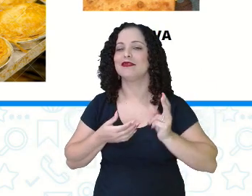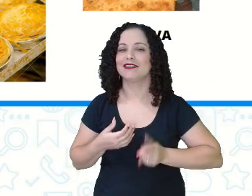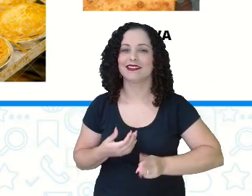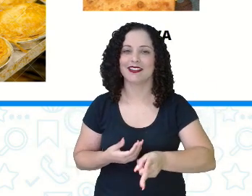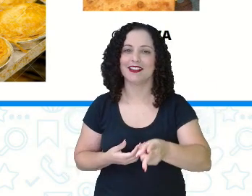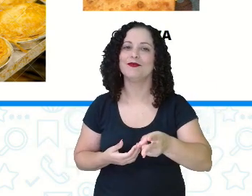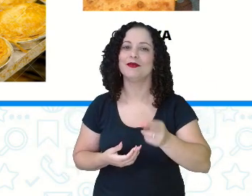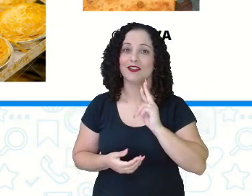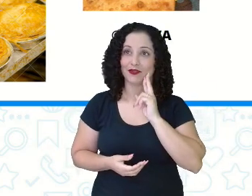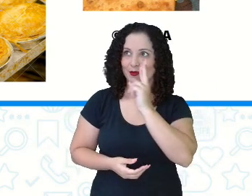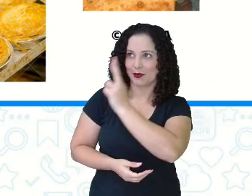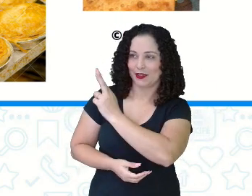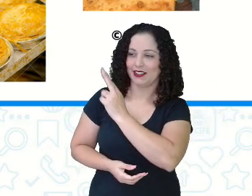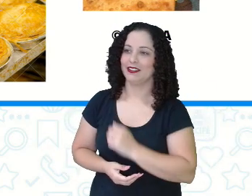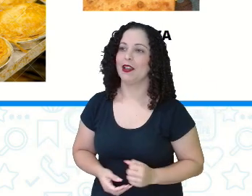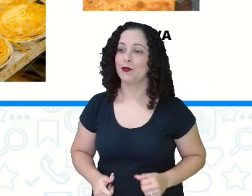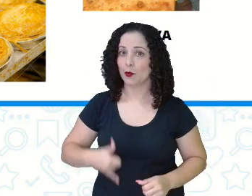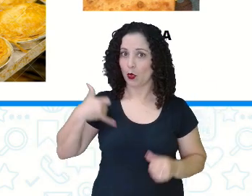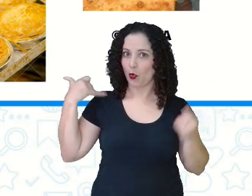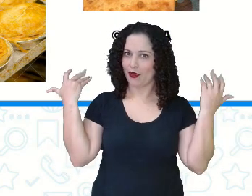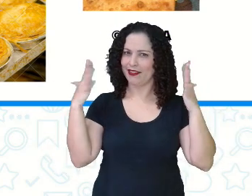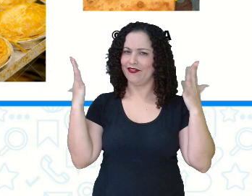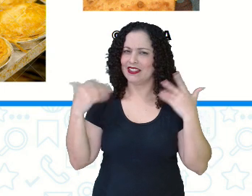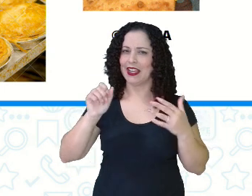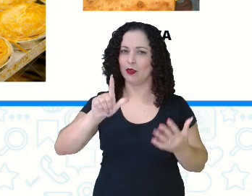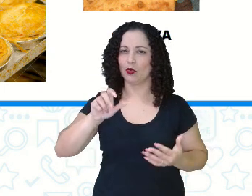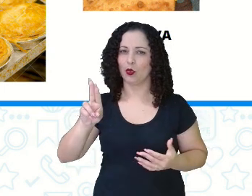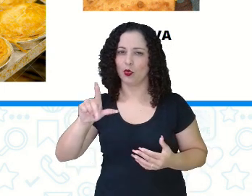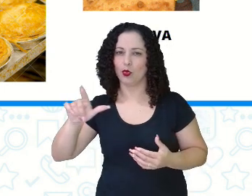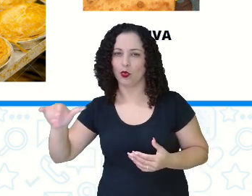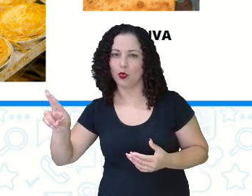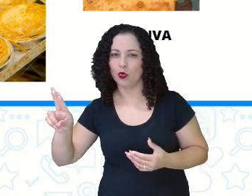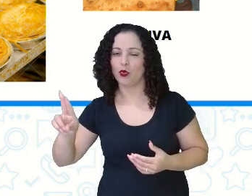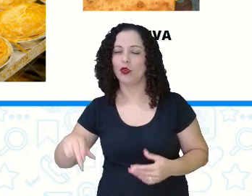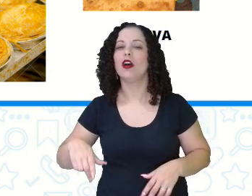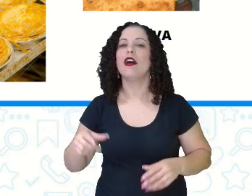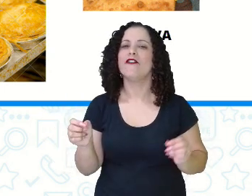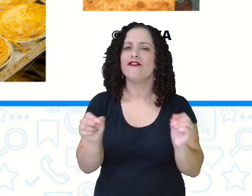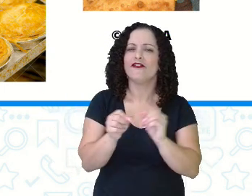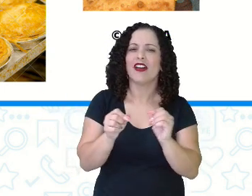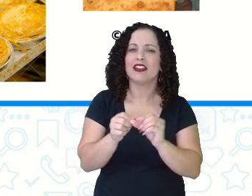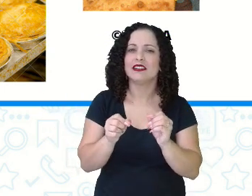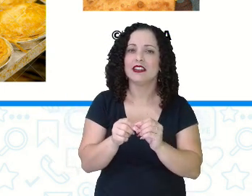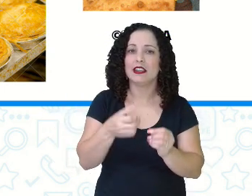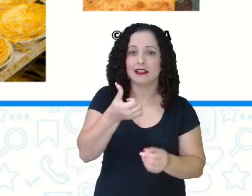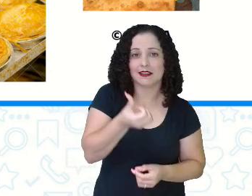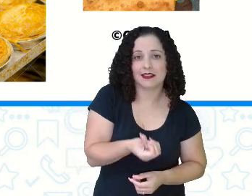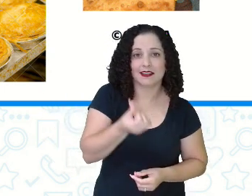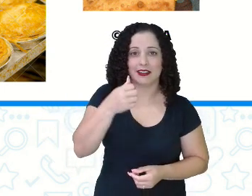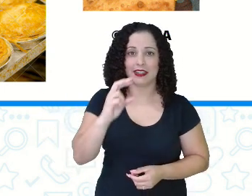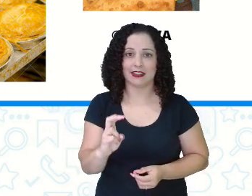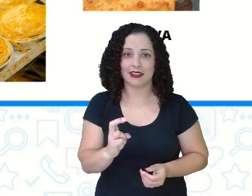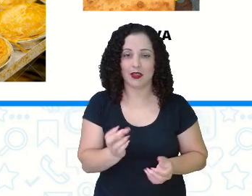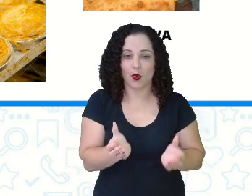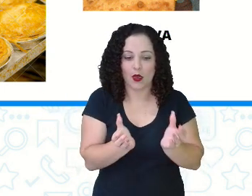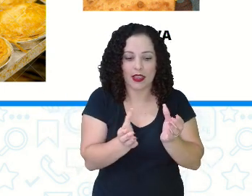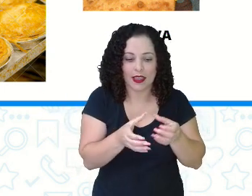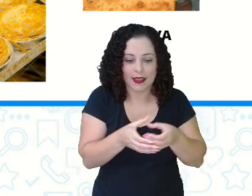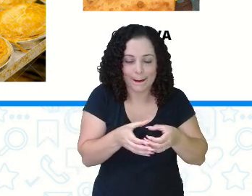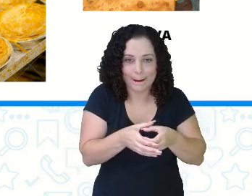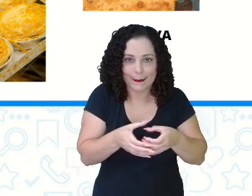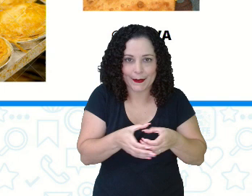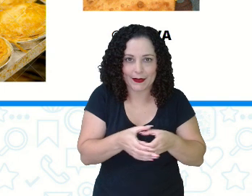certeza. Para o aniversário de Lulu, foram feitas 65 empadinhas, 40 coxinhas